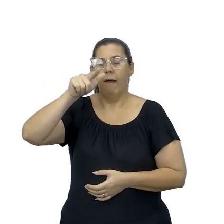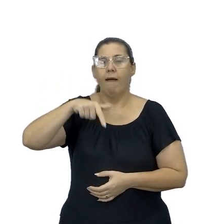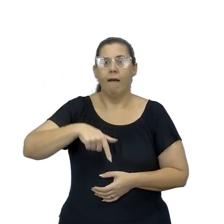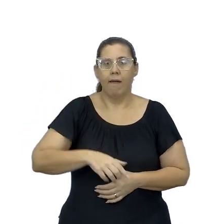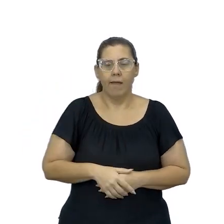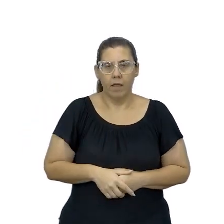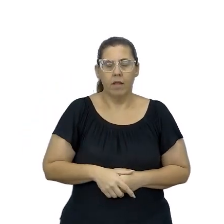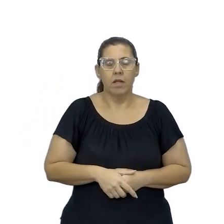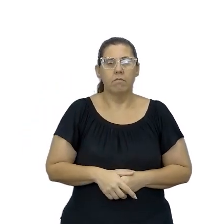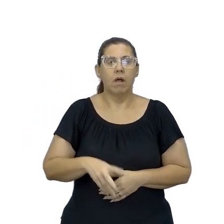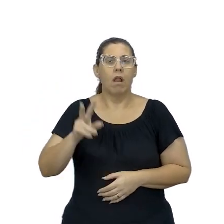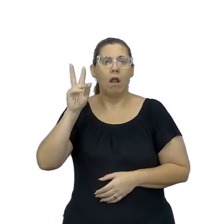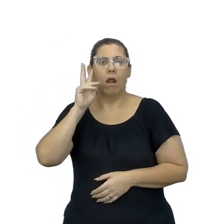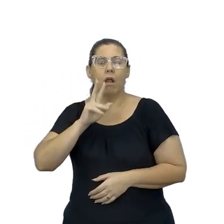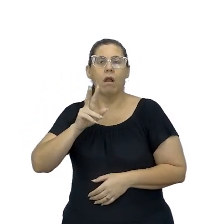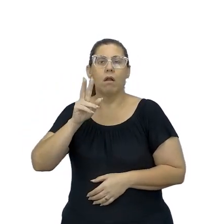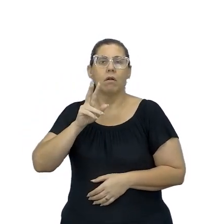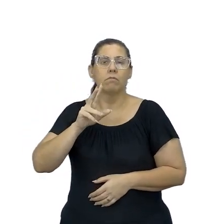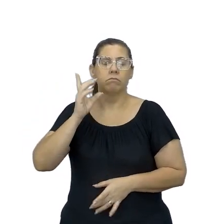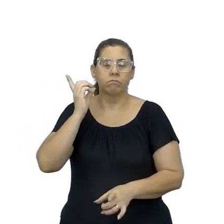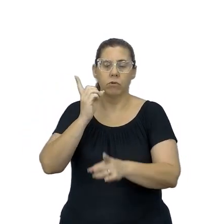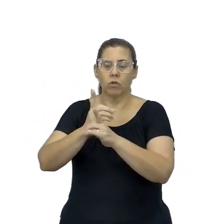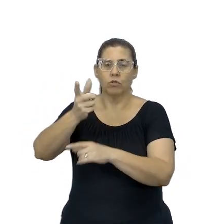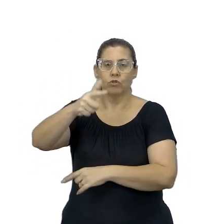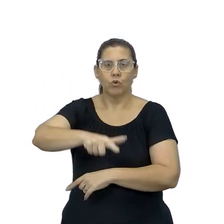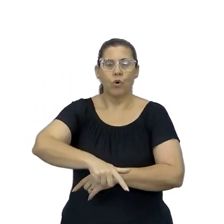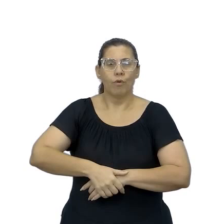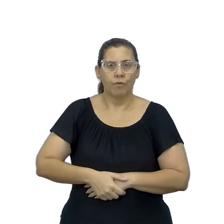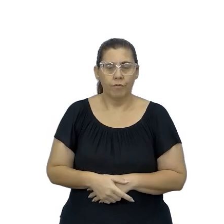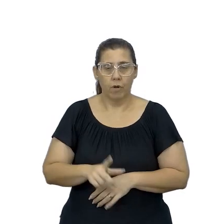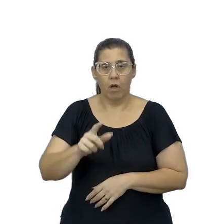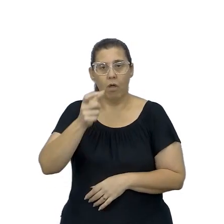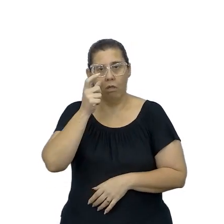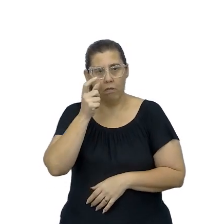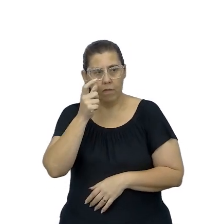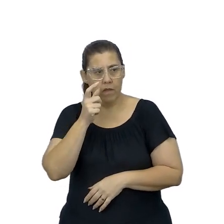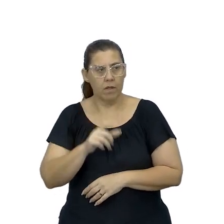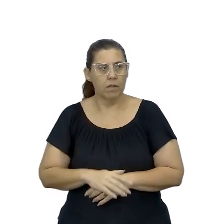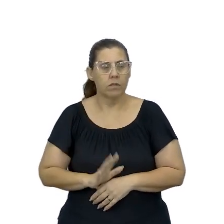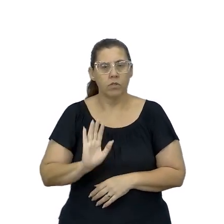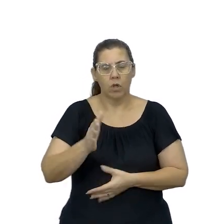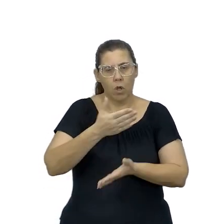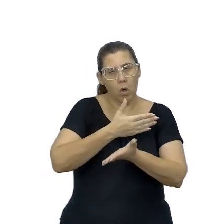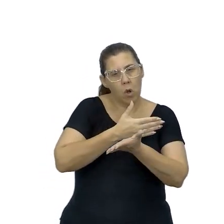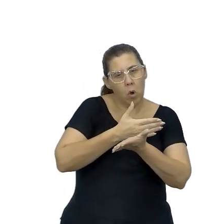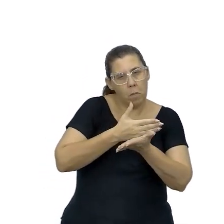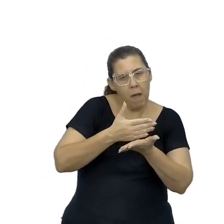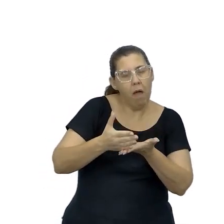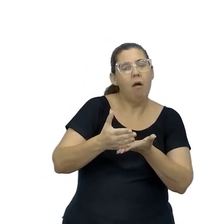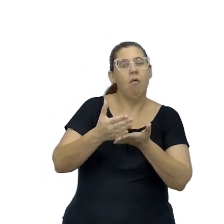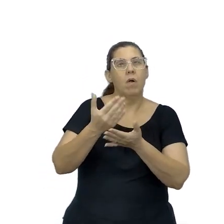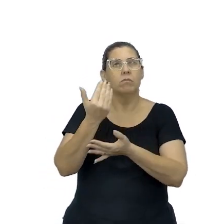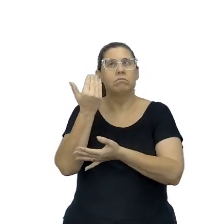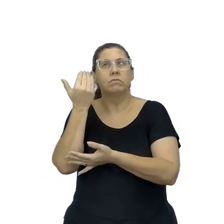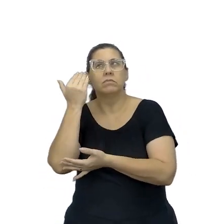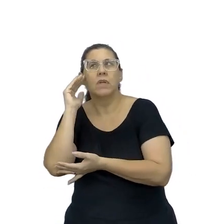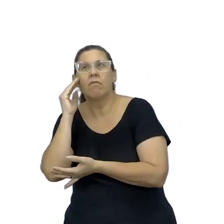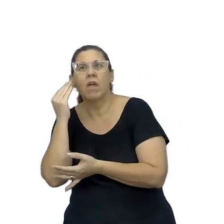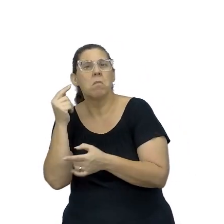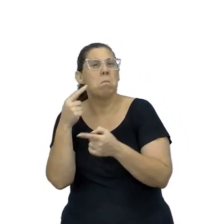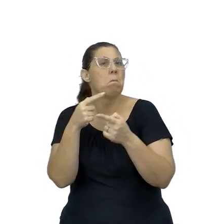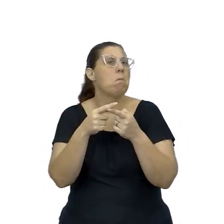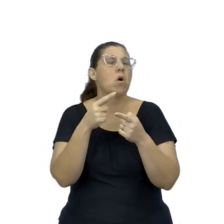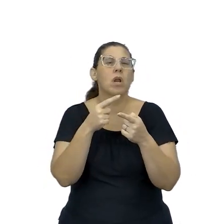é redescoberto, tá? Então, olha só que interessante. Aí a gente já começa também a entender o